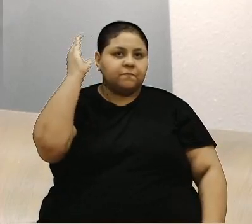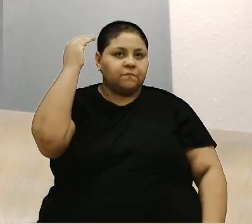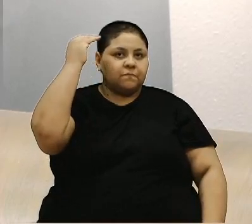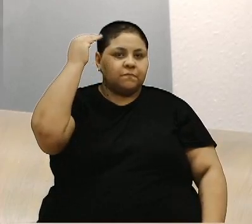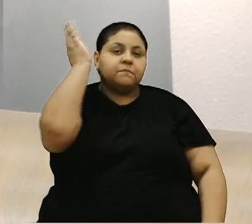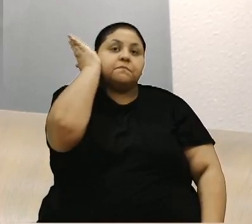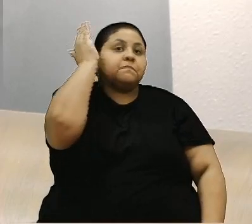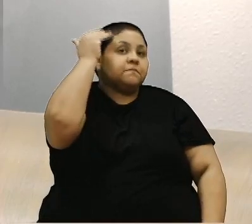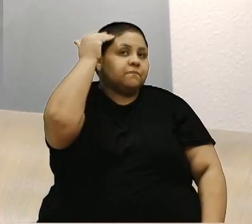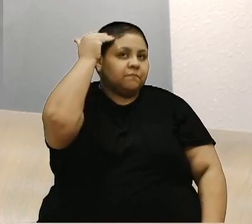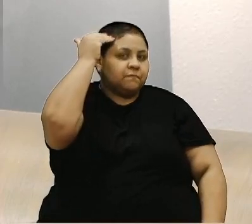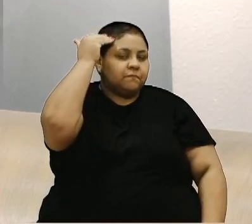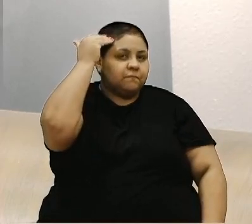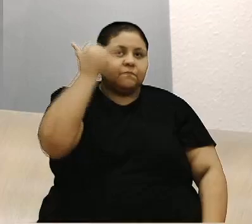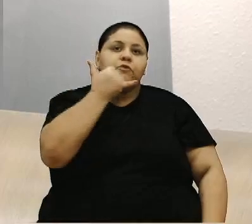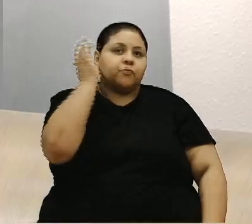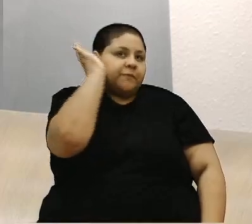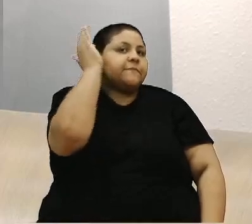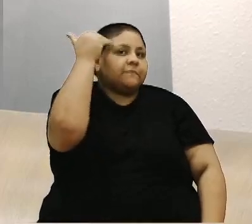Gremelmaier,